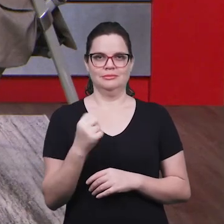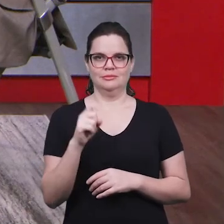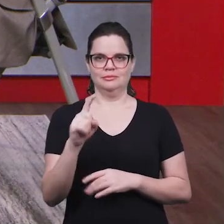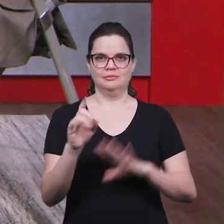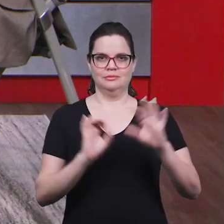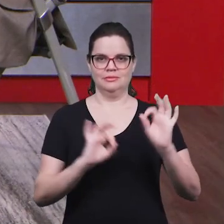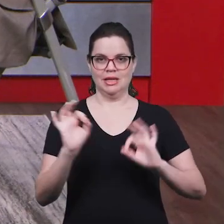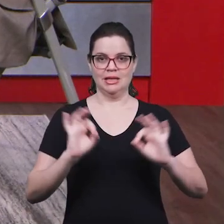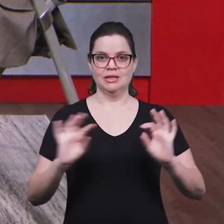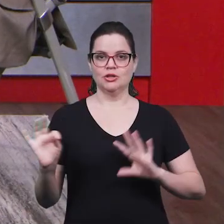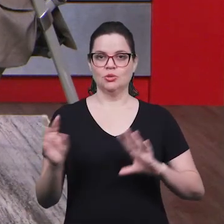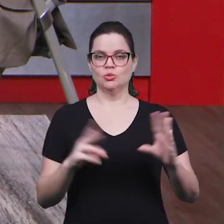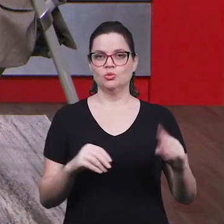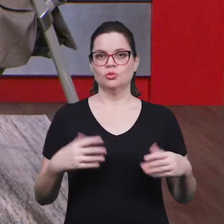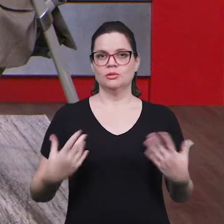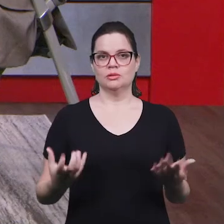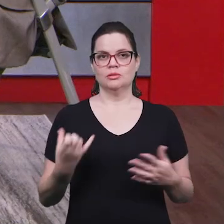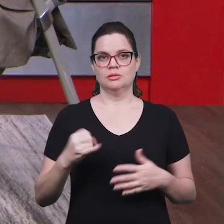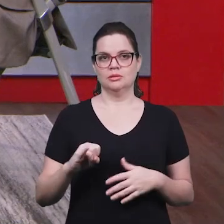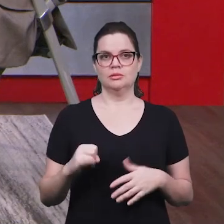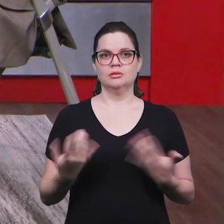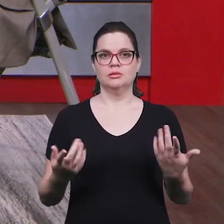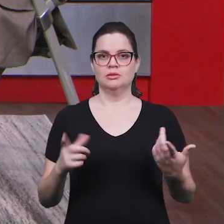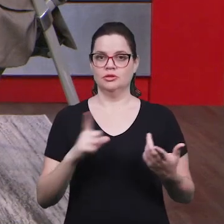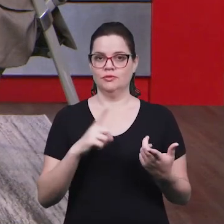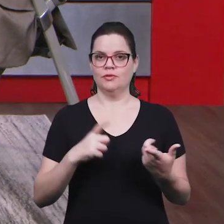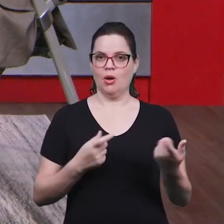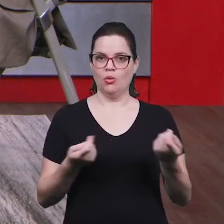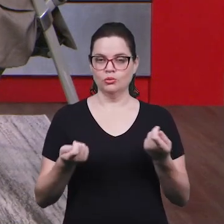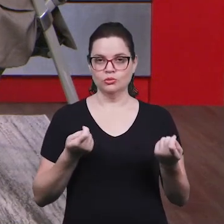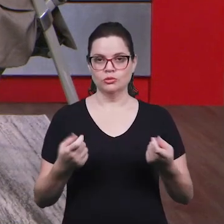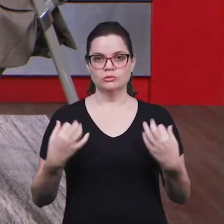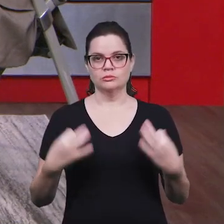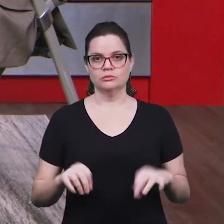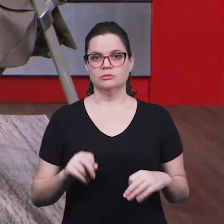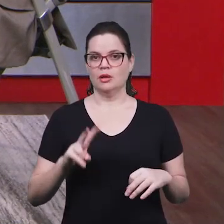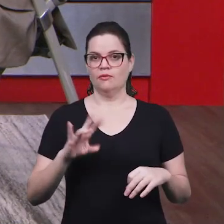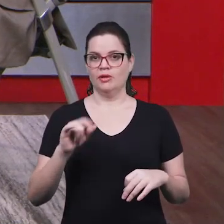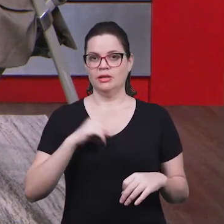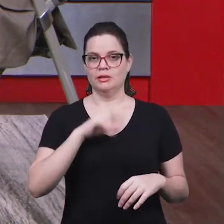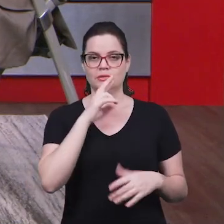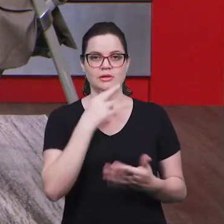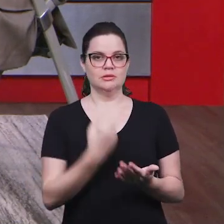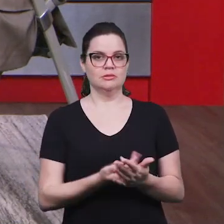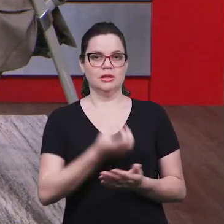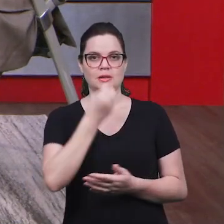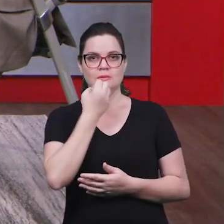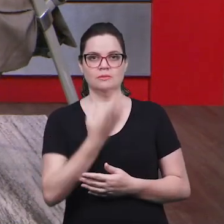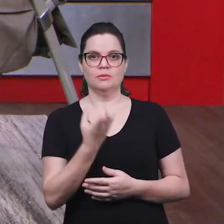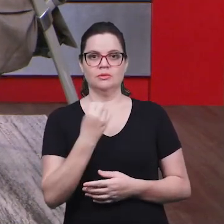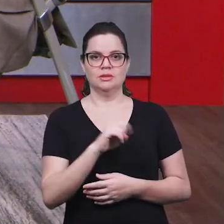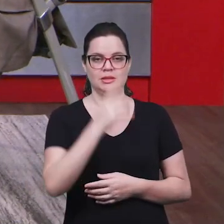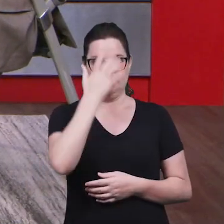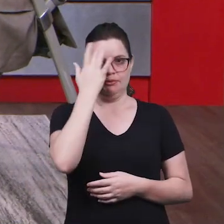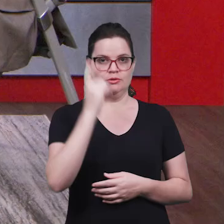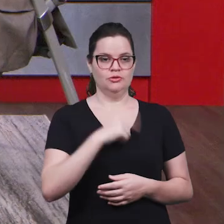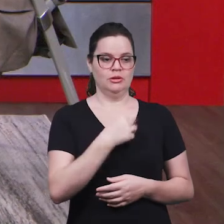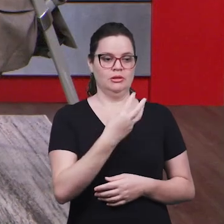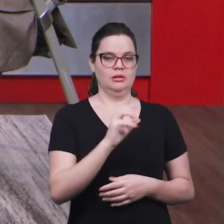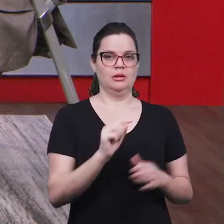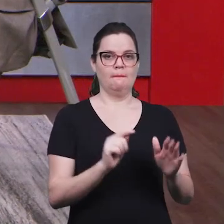se planejar com esse valor e tiver disciplina, você vai chegar ao mesmo resultado de quem tinha 30 mil para investir,